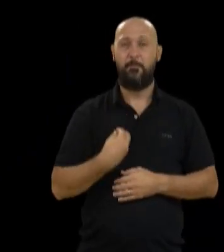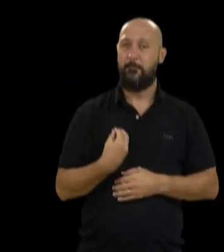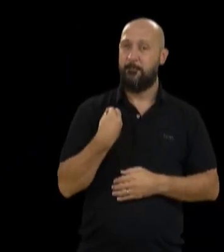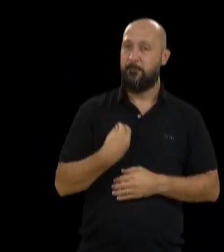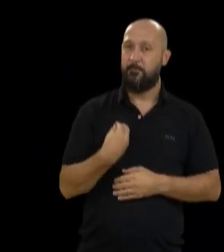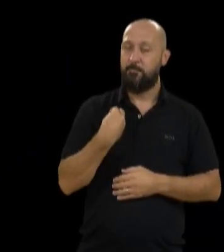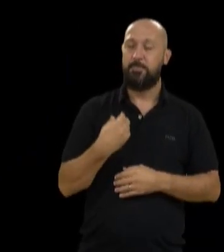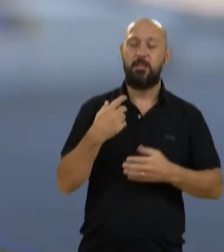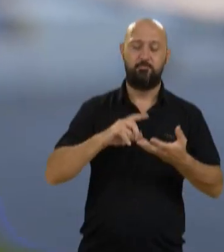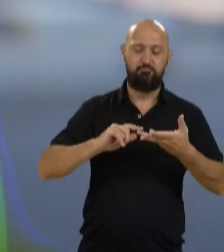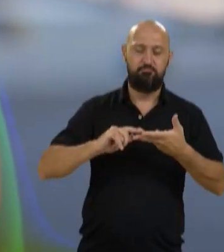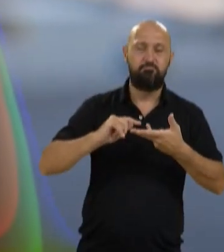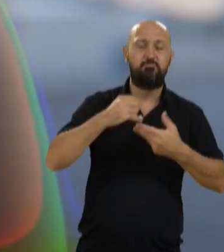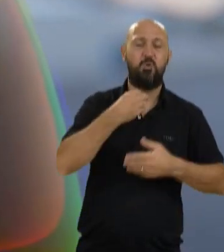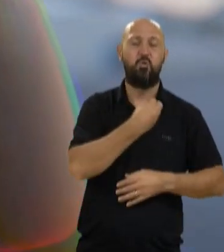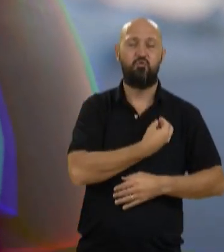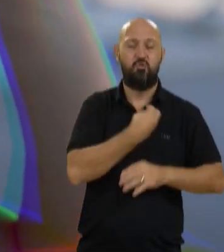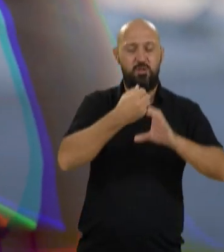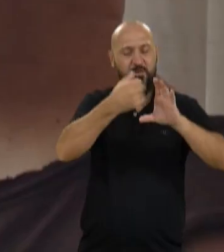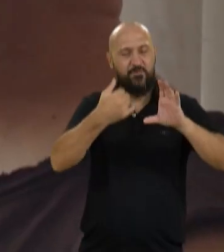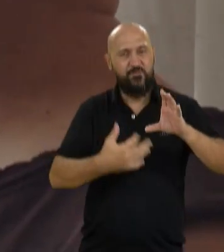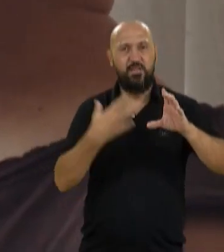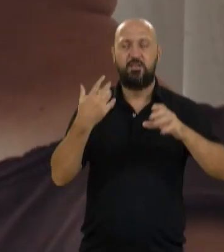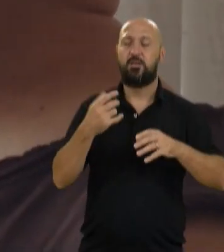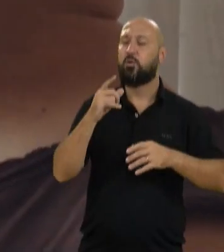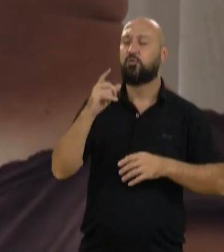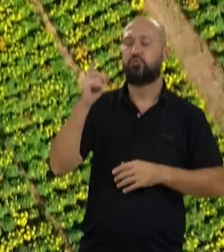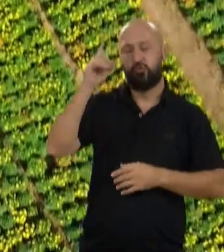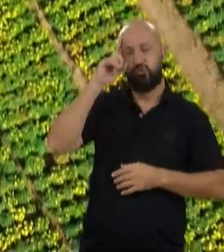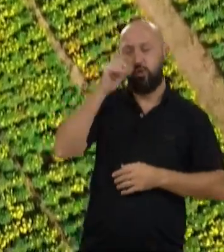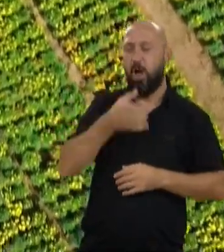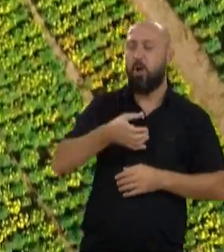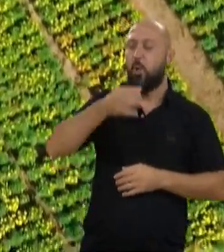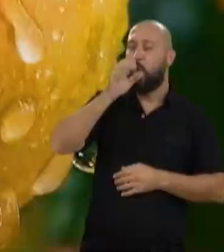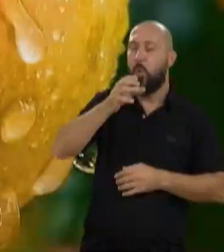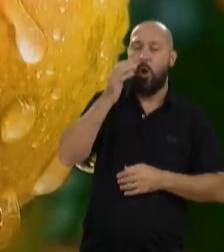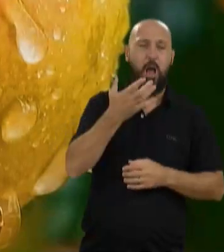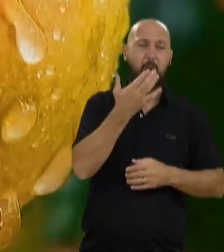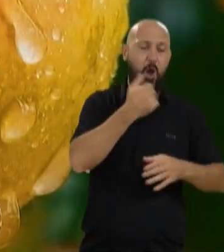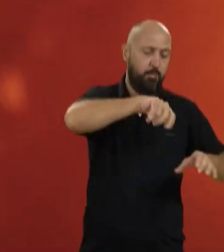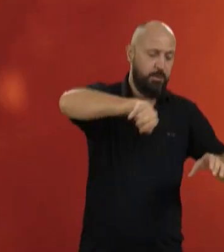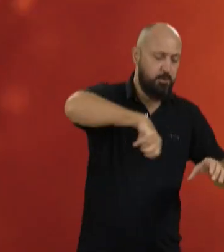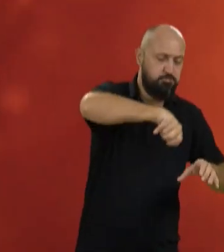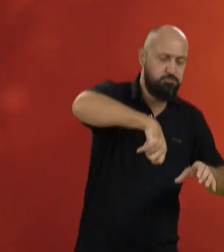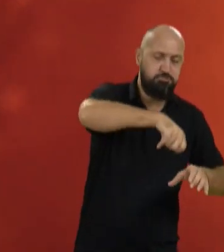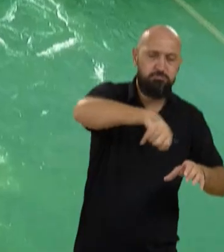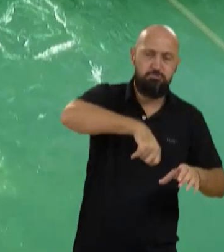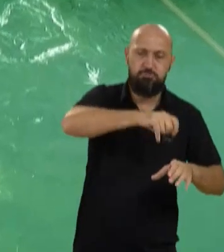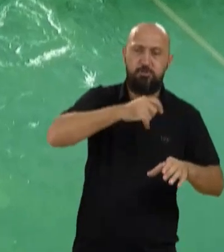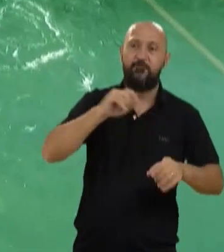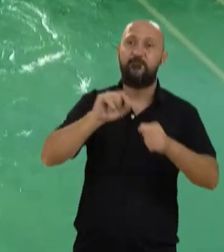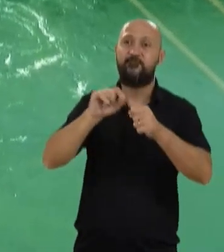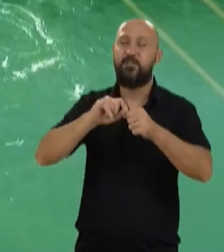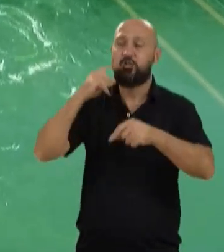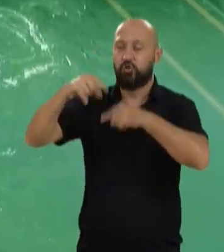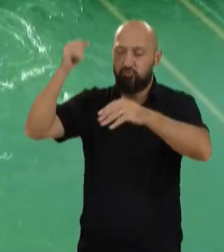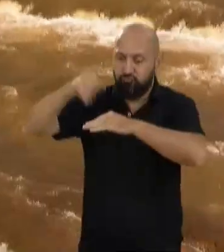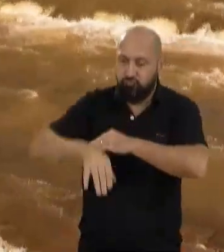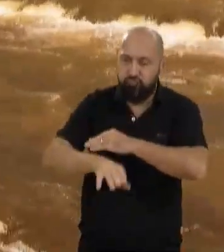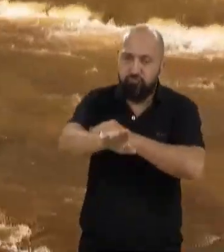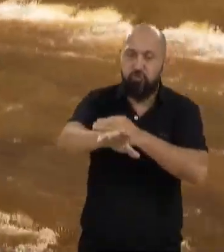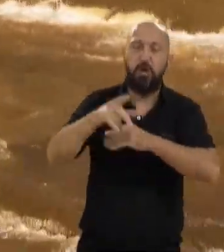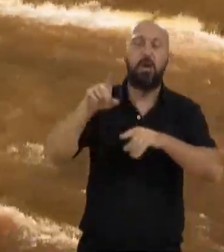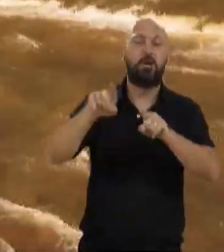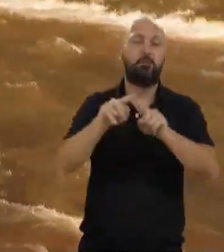A água está presente em todos os aspectos da vida, no consumo diário, na produção de alimentos, na geração de